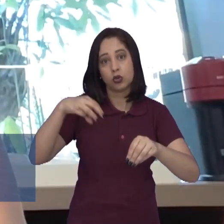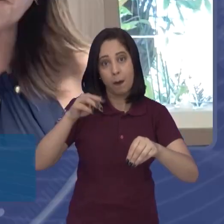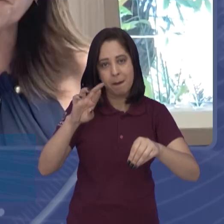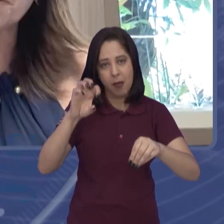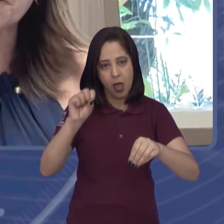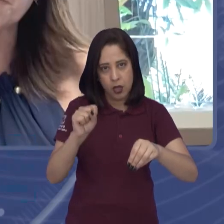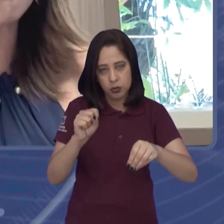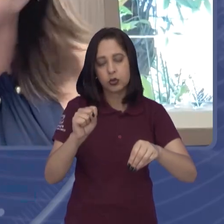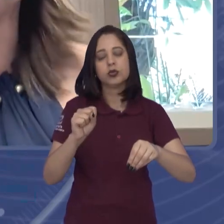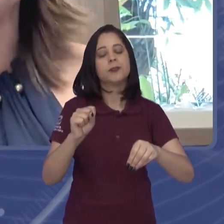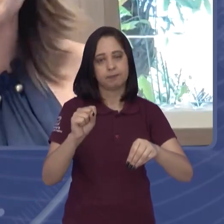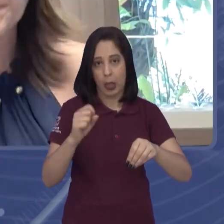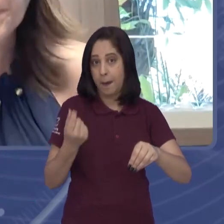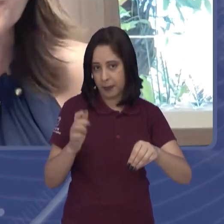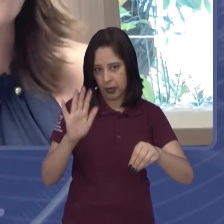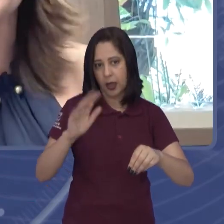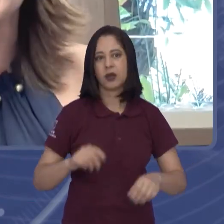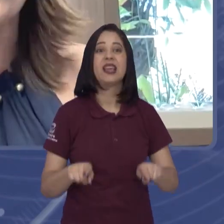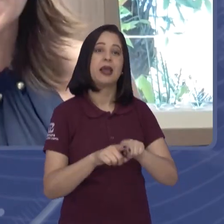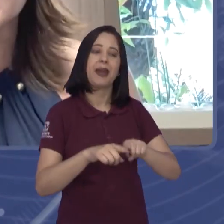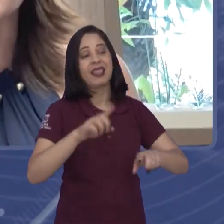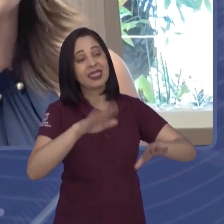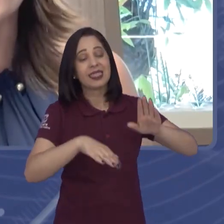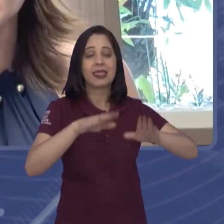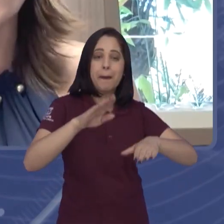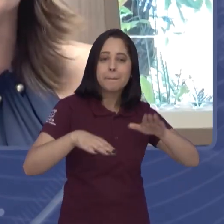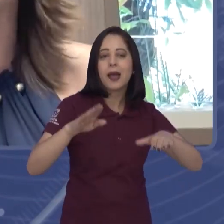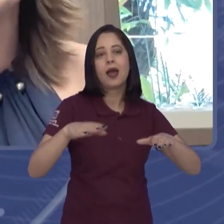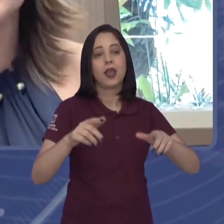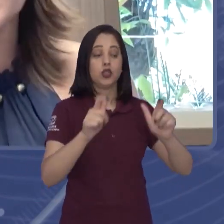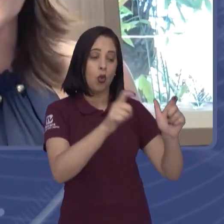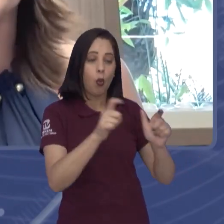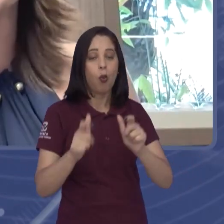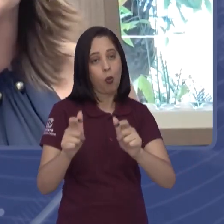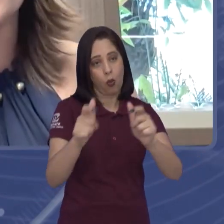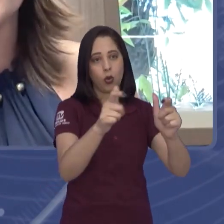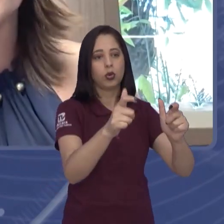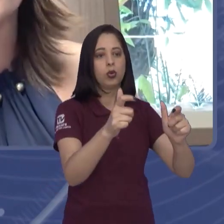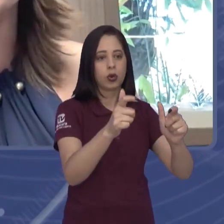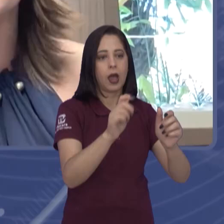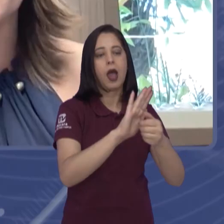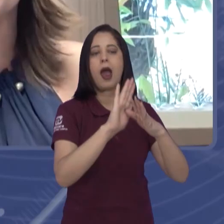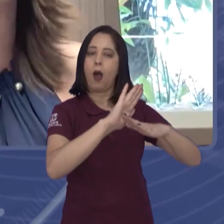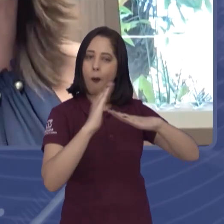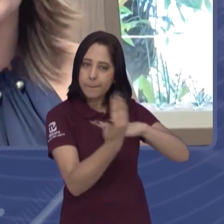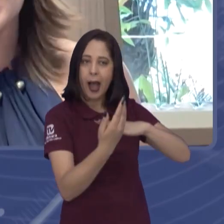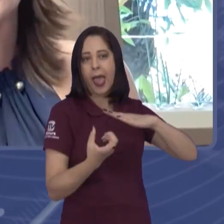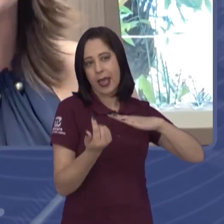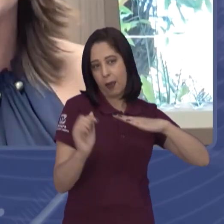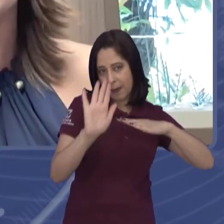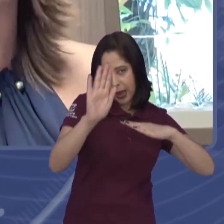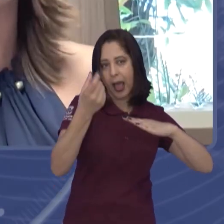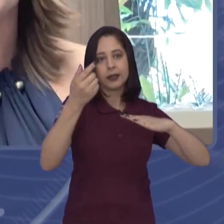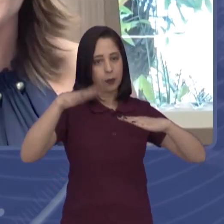aí varia muito também com a localização, né? O que oferece, que vai subindo o local, né? Que isso a gente tem exemplos de